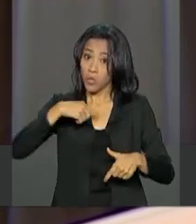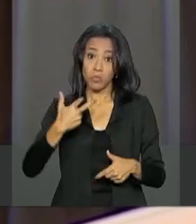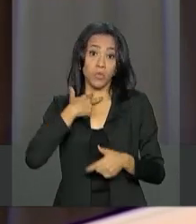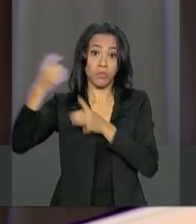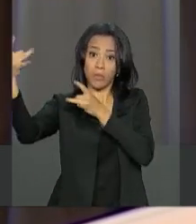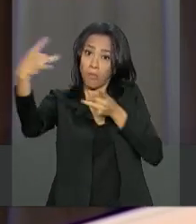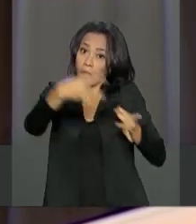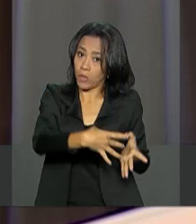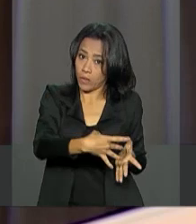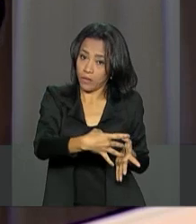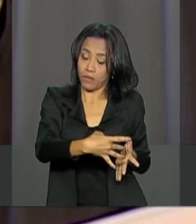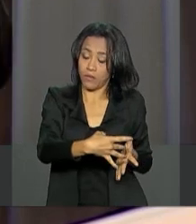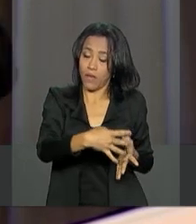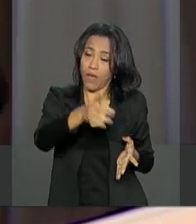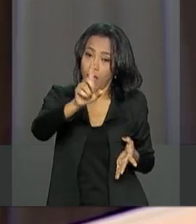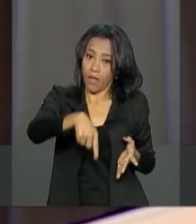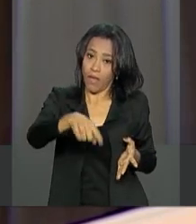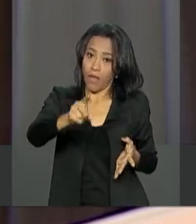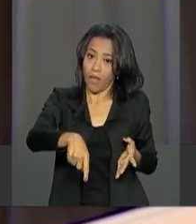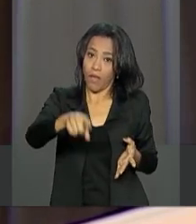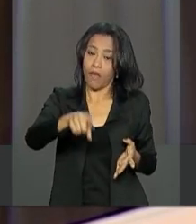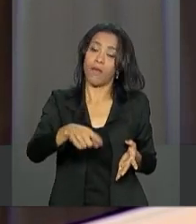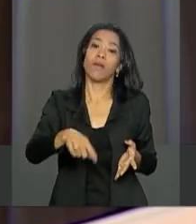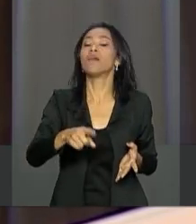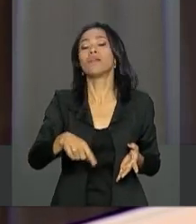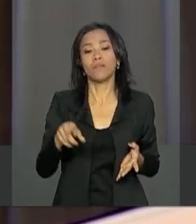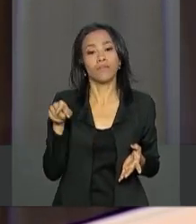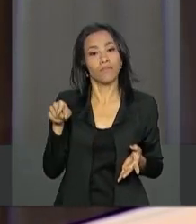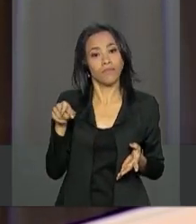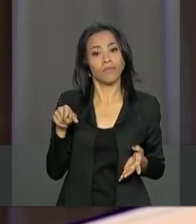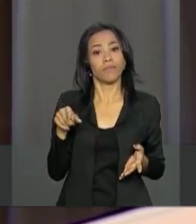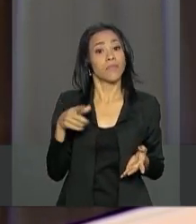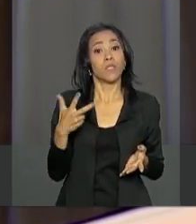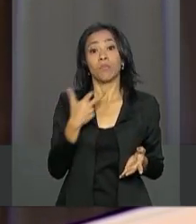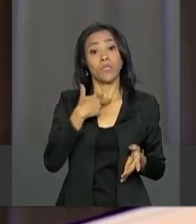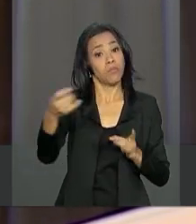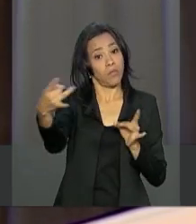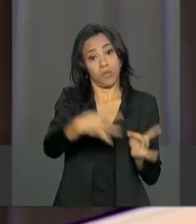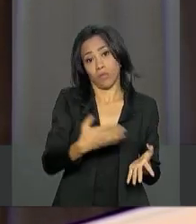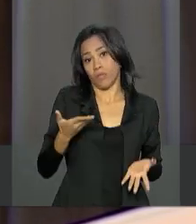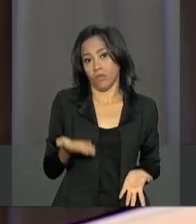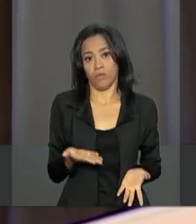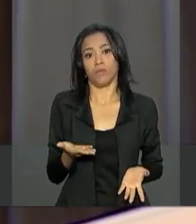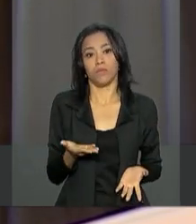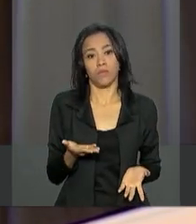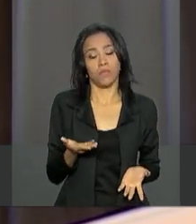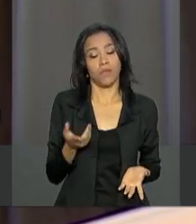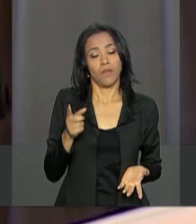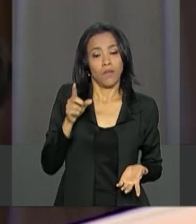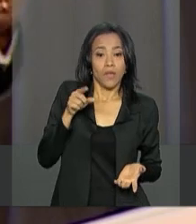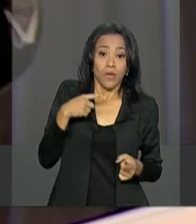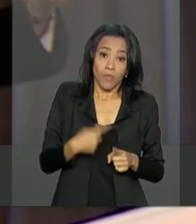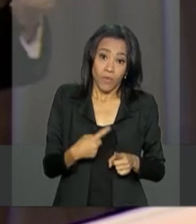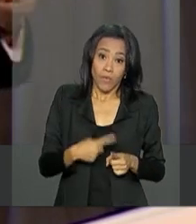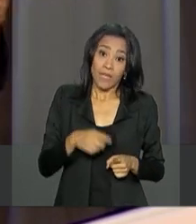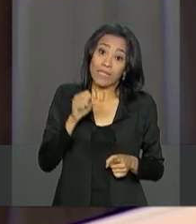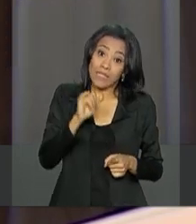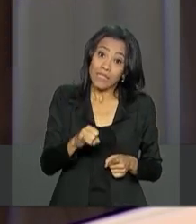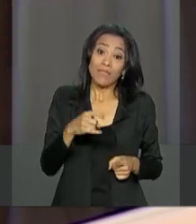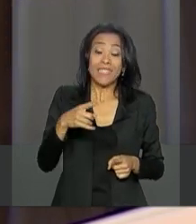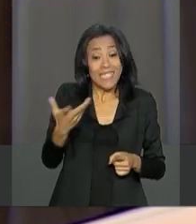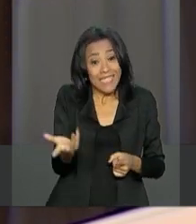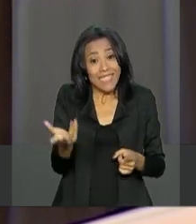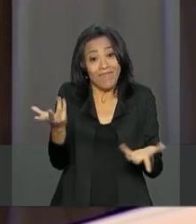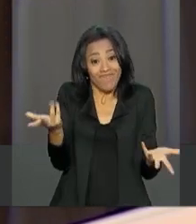era até a tônica do governo do presidente Fernando Henrique. Então, nós não podemos abandonar isto, sob pena de vulnerarmos